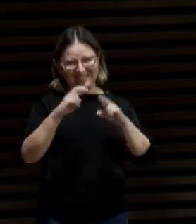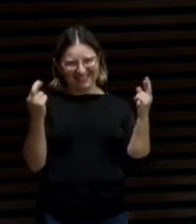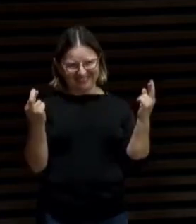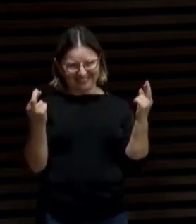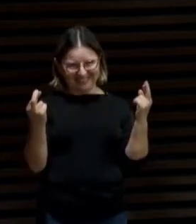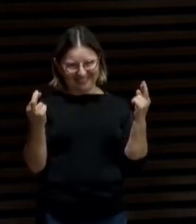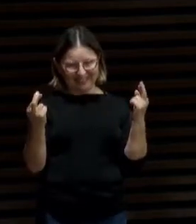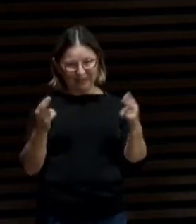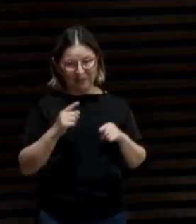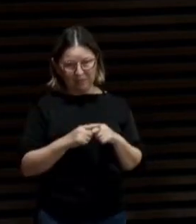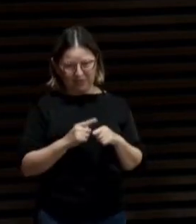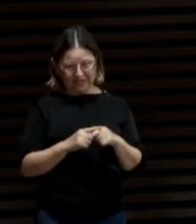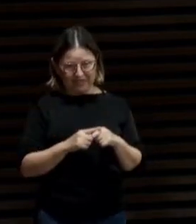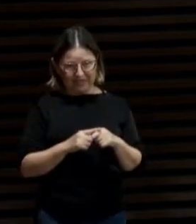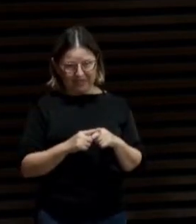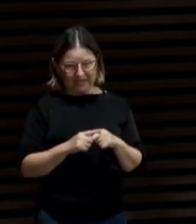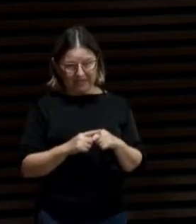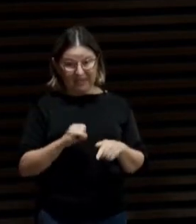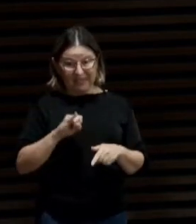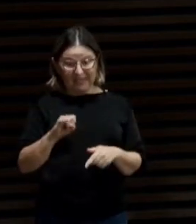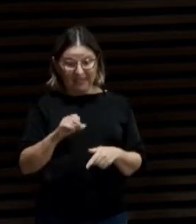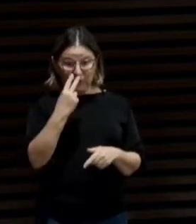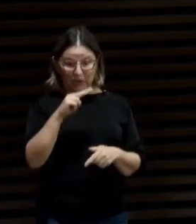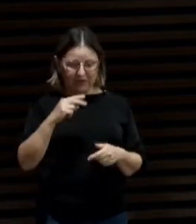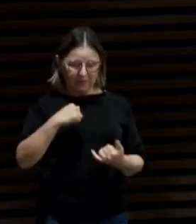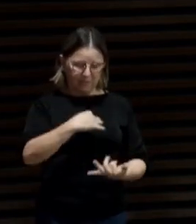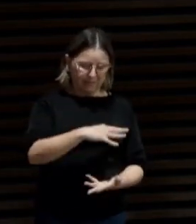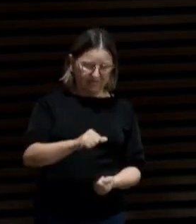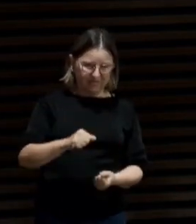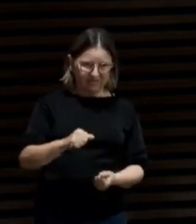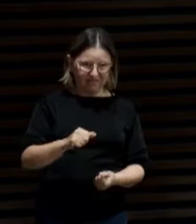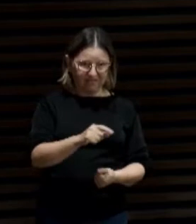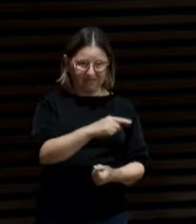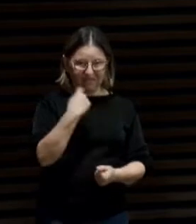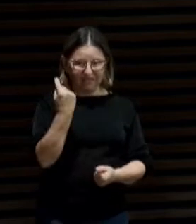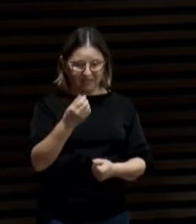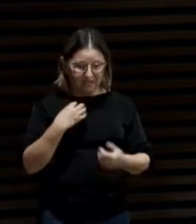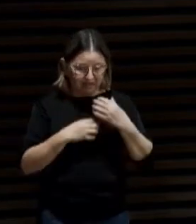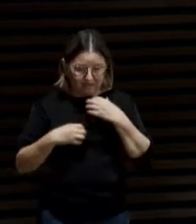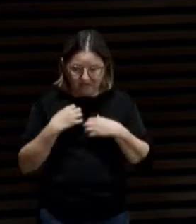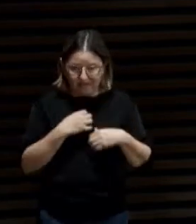Porque ao olharmos para esse mundo, amados, a nossa tendência é desesperar.